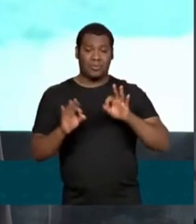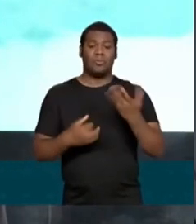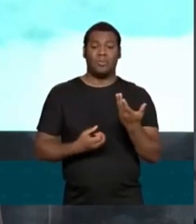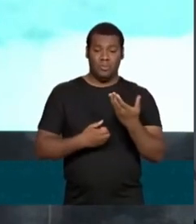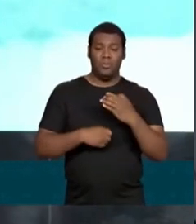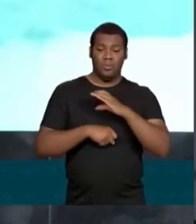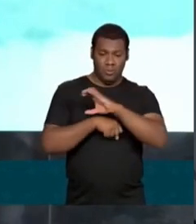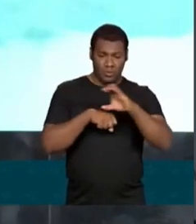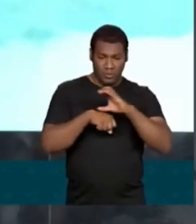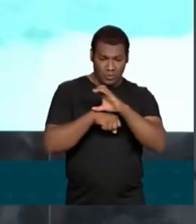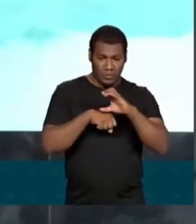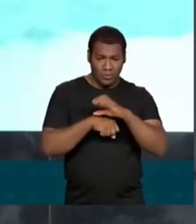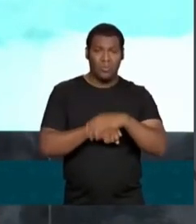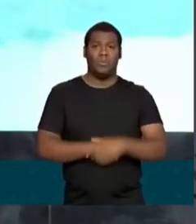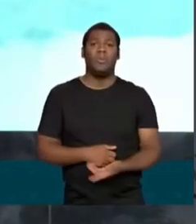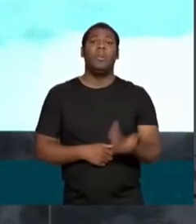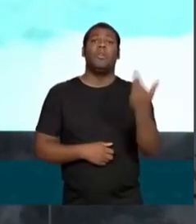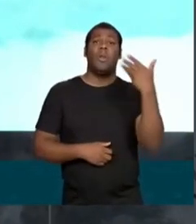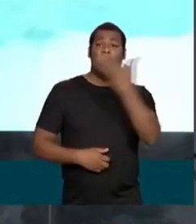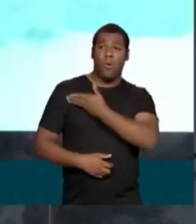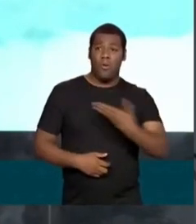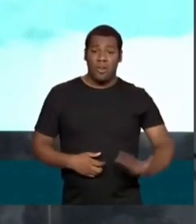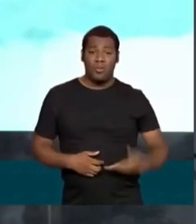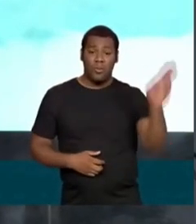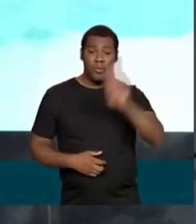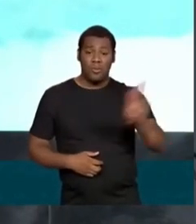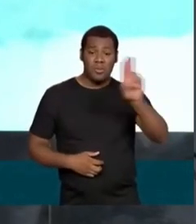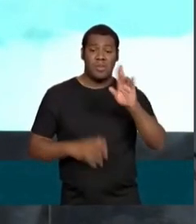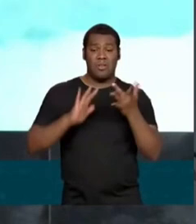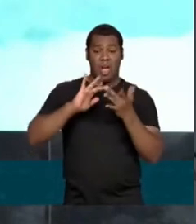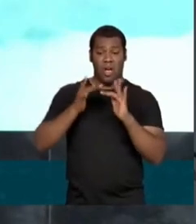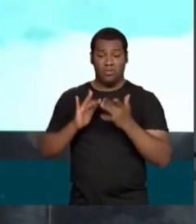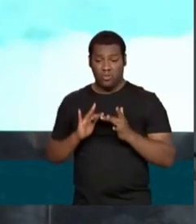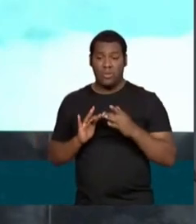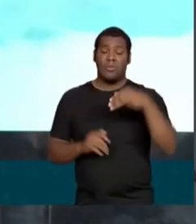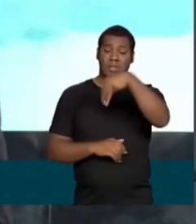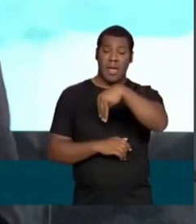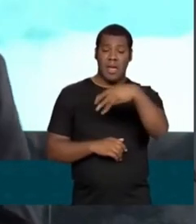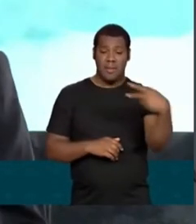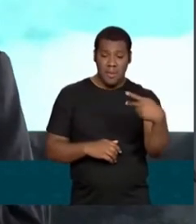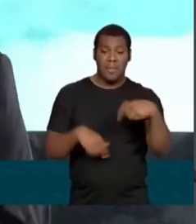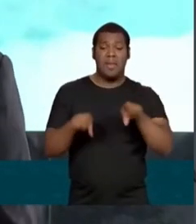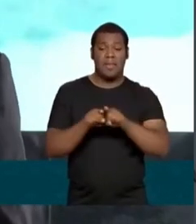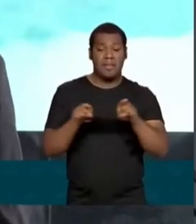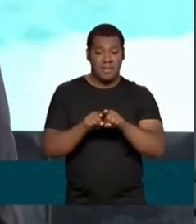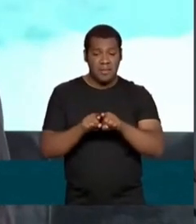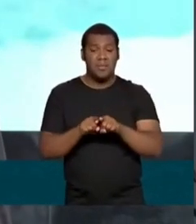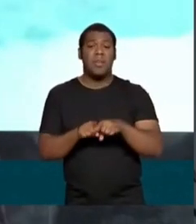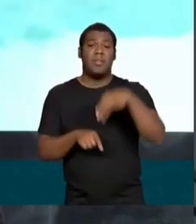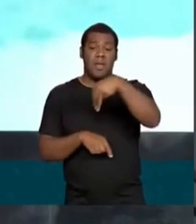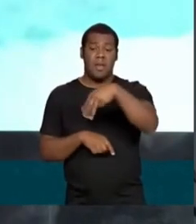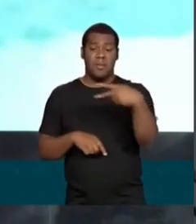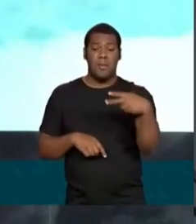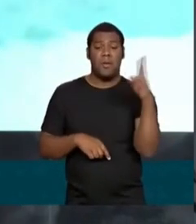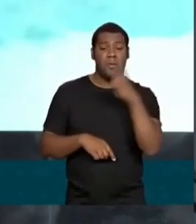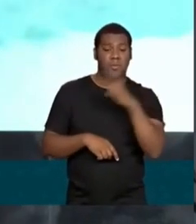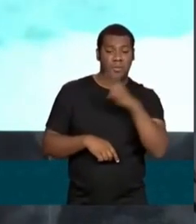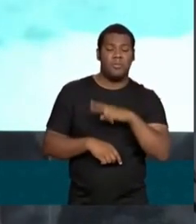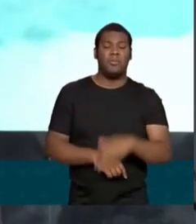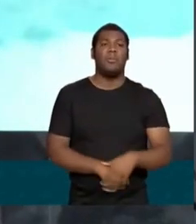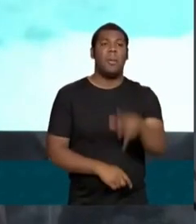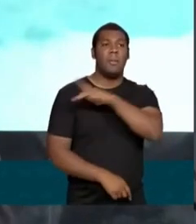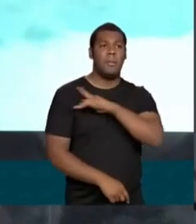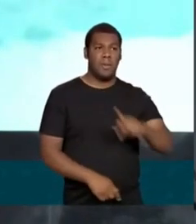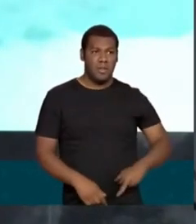governo vai continuar utilizando quanto de pele de urgência emergência por exemplo por exemplo Lula fez um grande ato aqui no começo de